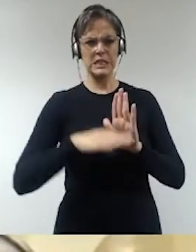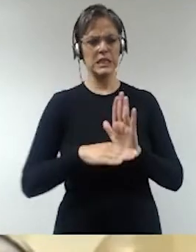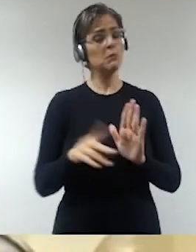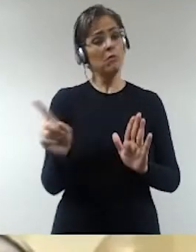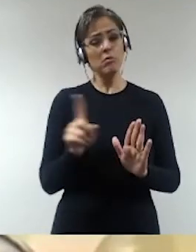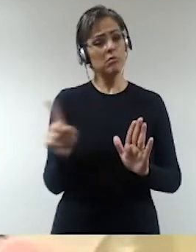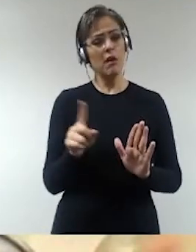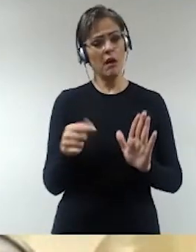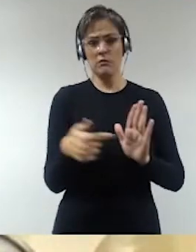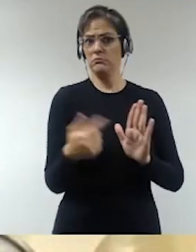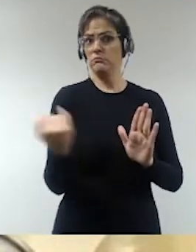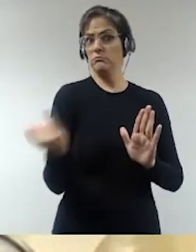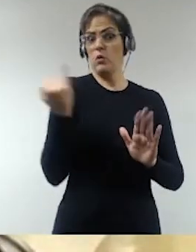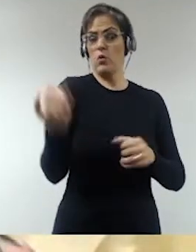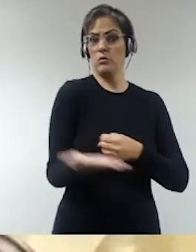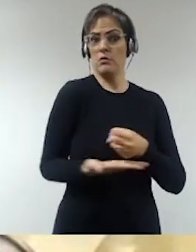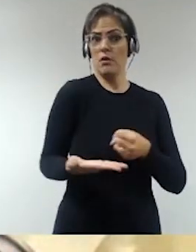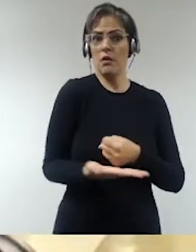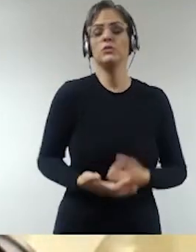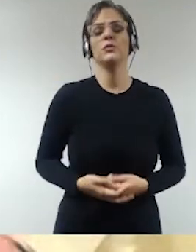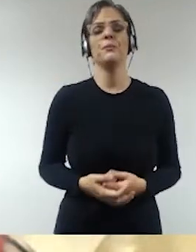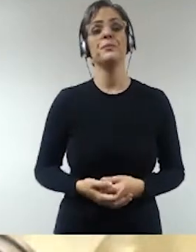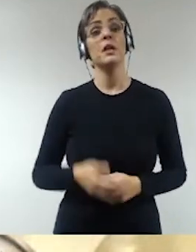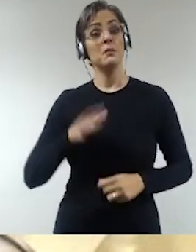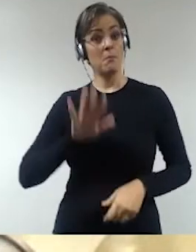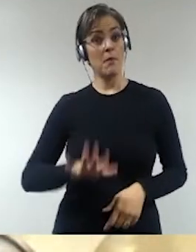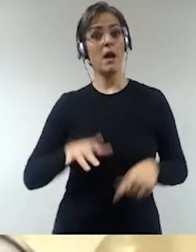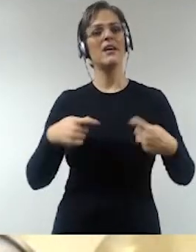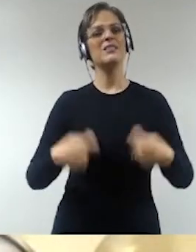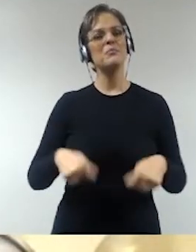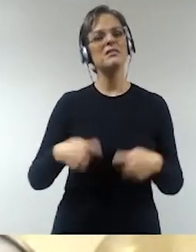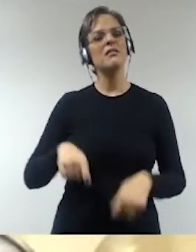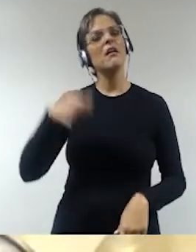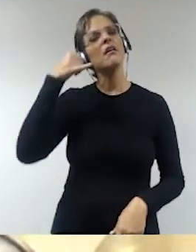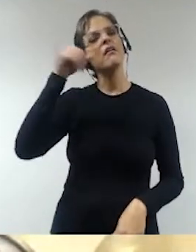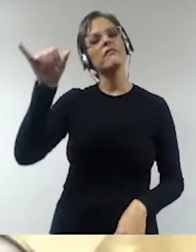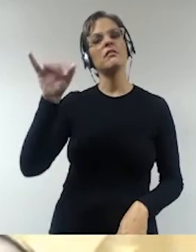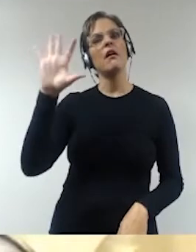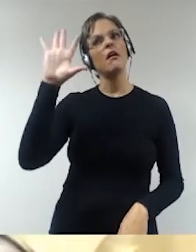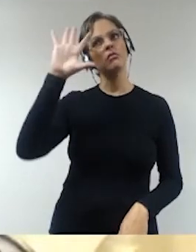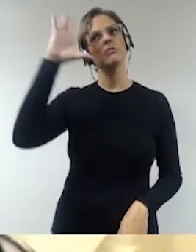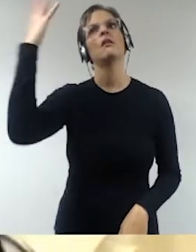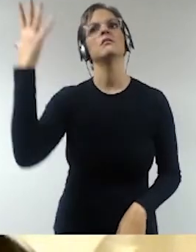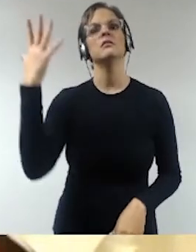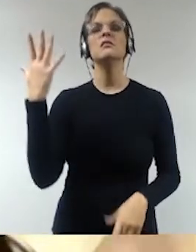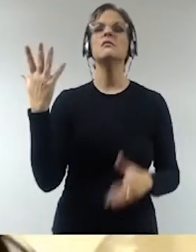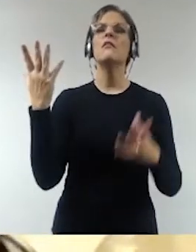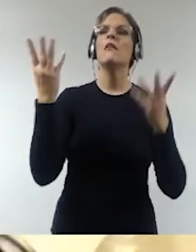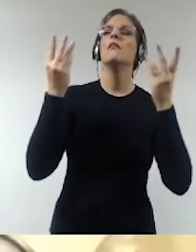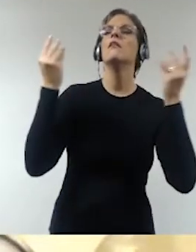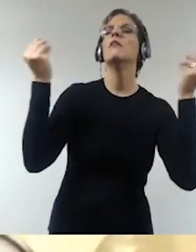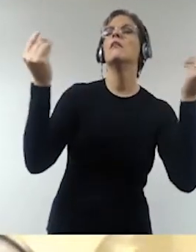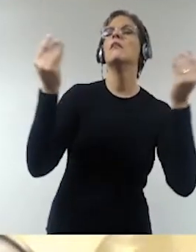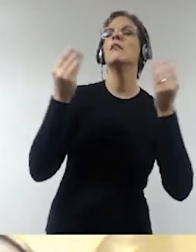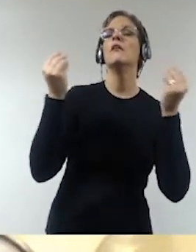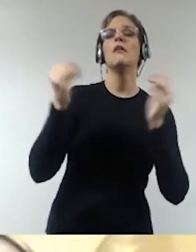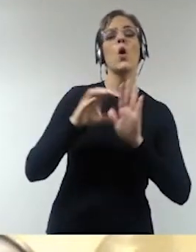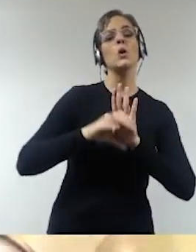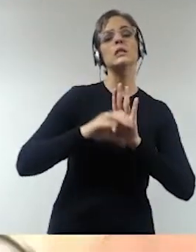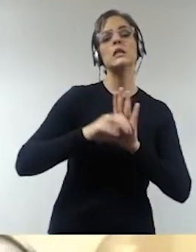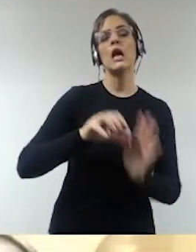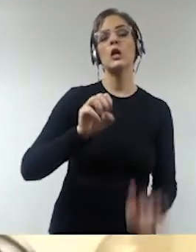nosso ordenamento, mas sim evitar aquelas decisões baseadas em conceitos extremamente vagos,